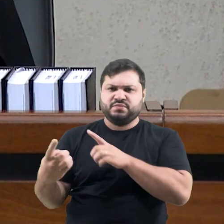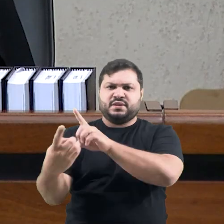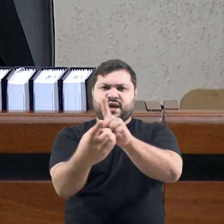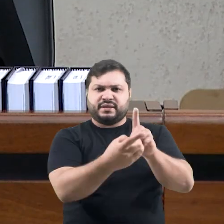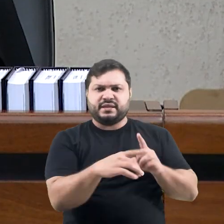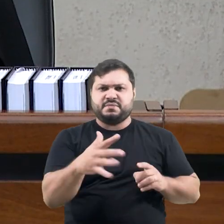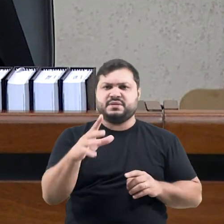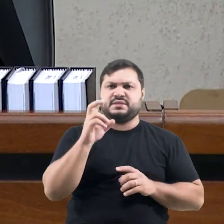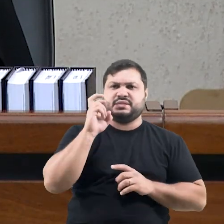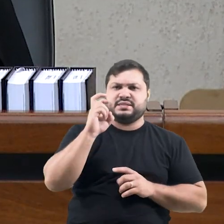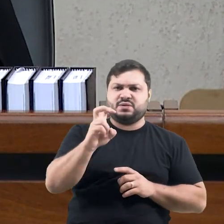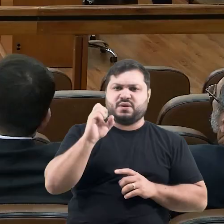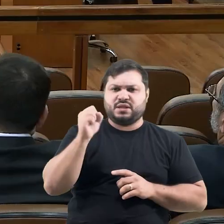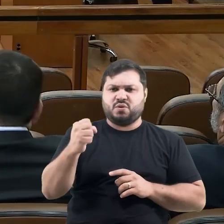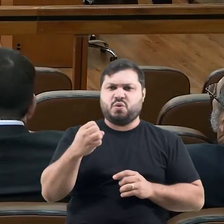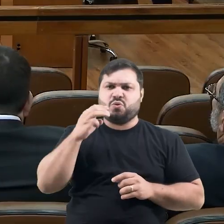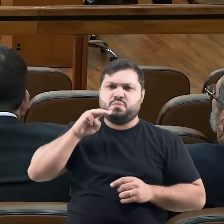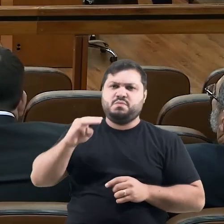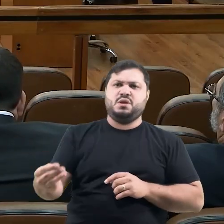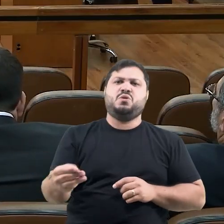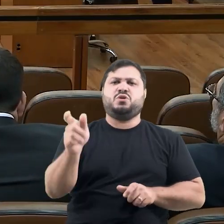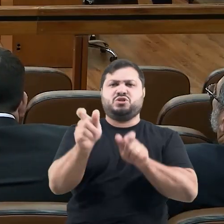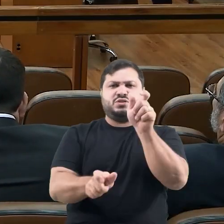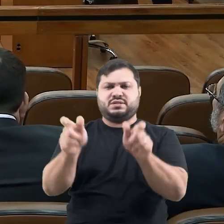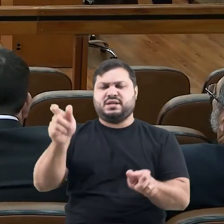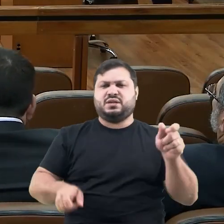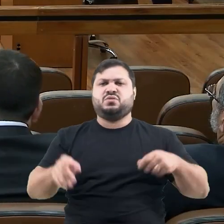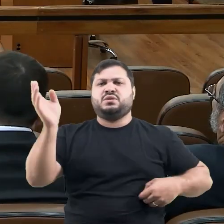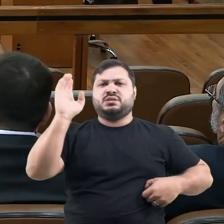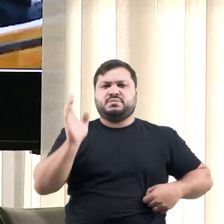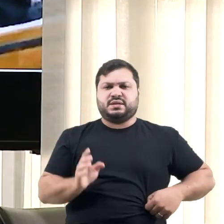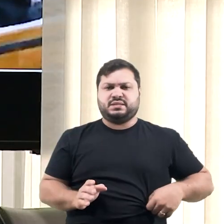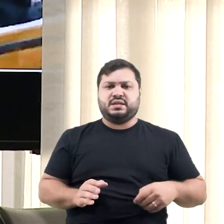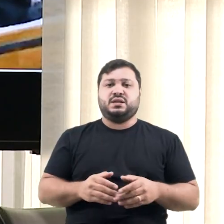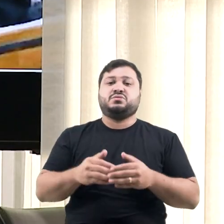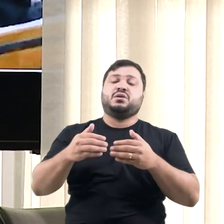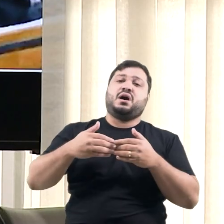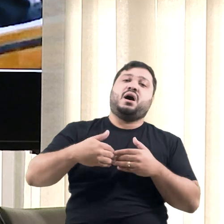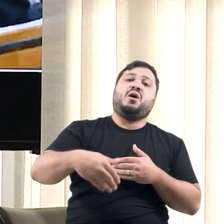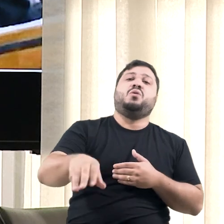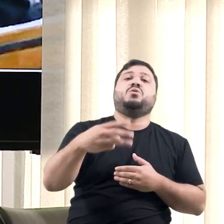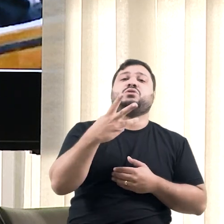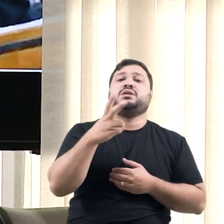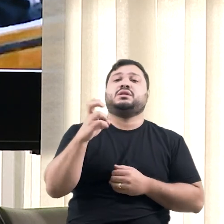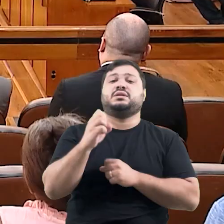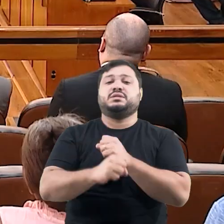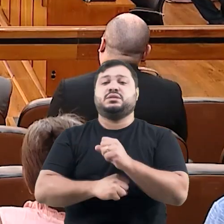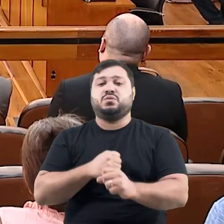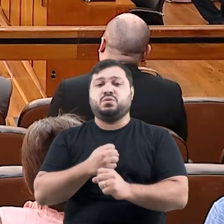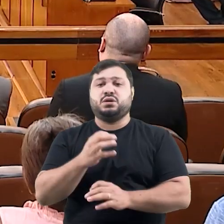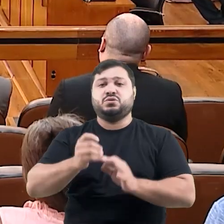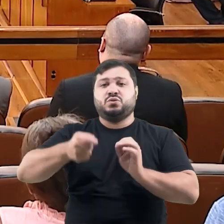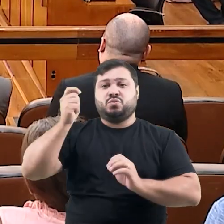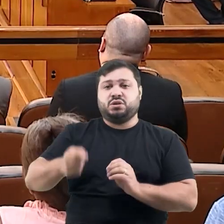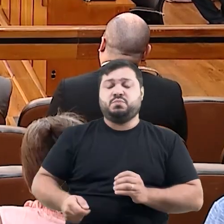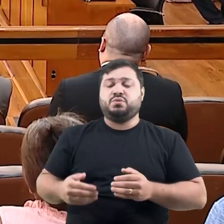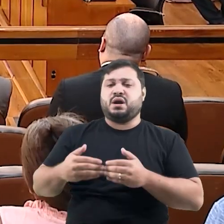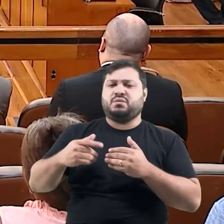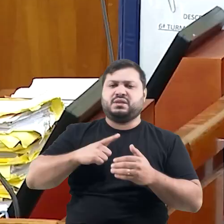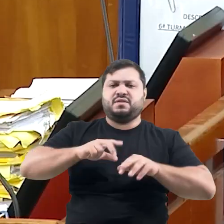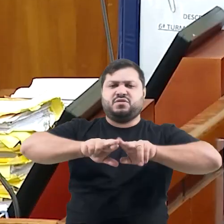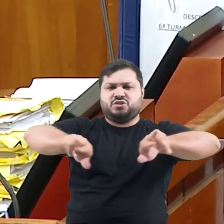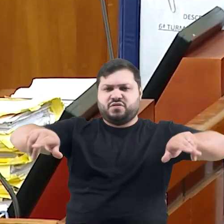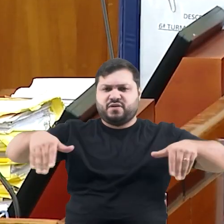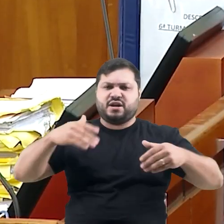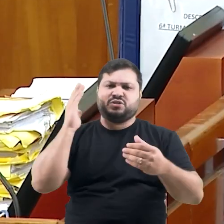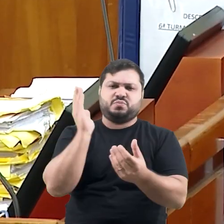atendendo a cerca de 58 milhões de cidadãos brasileiros. Ao longo de 35 anos, o tribunal atravessou